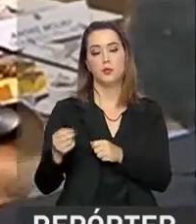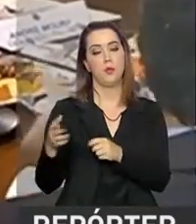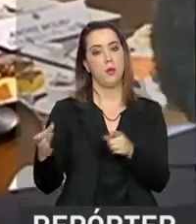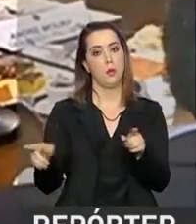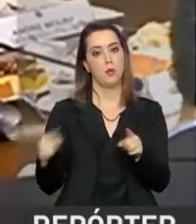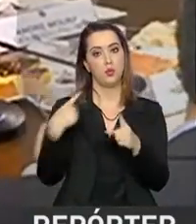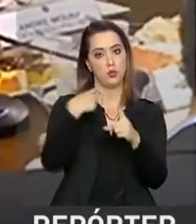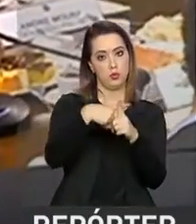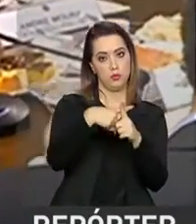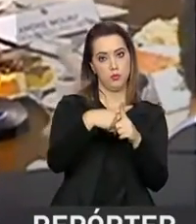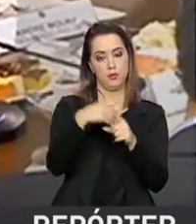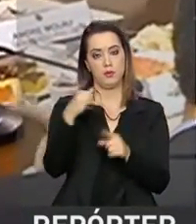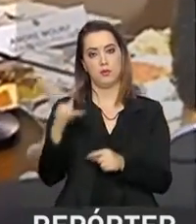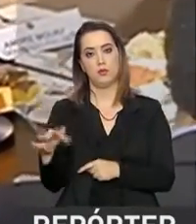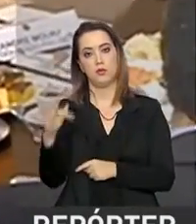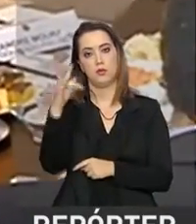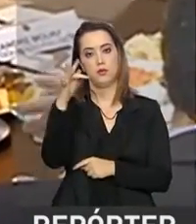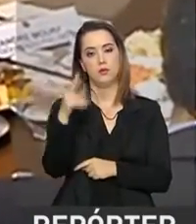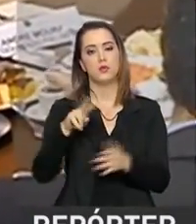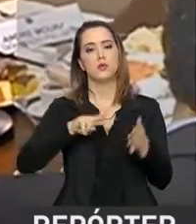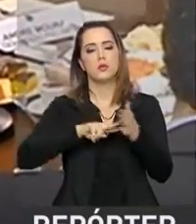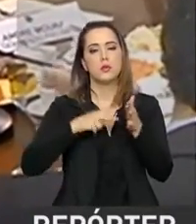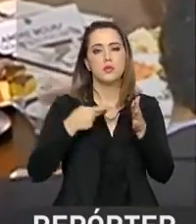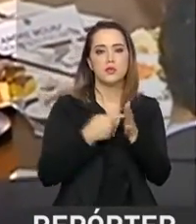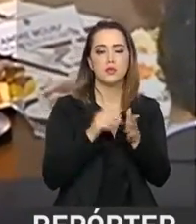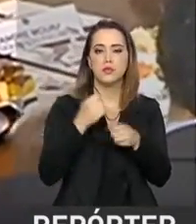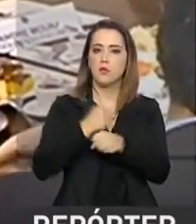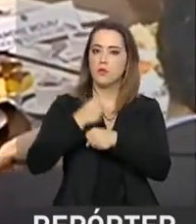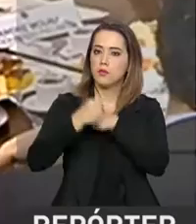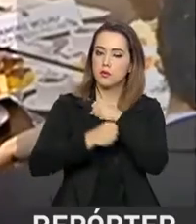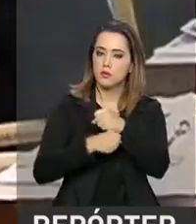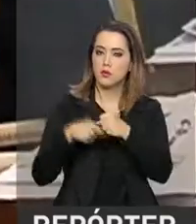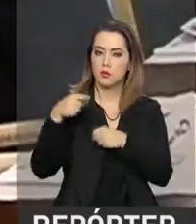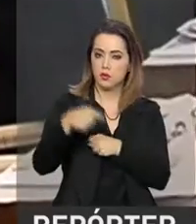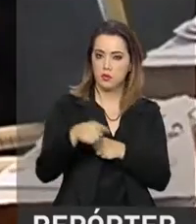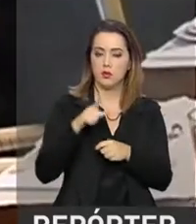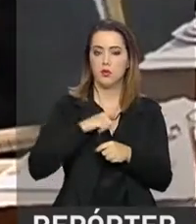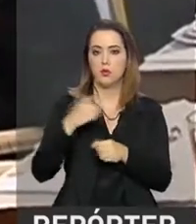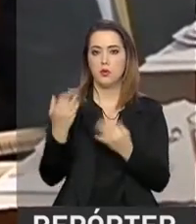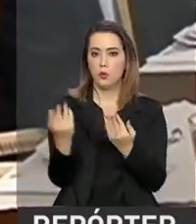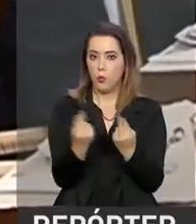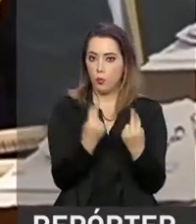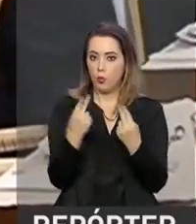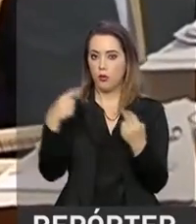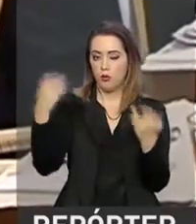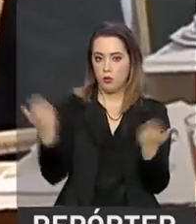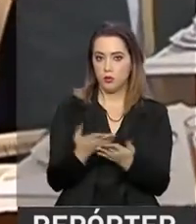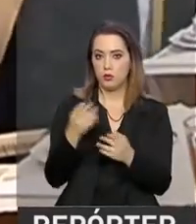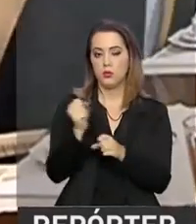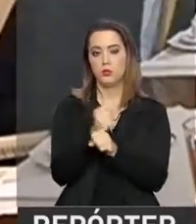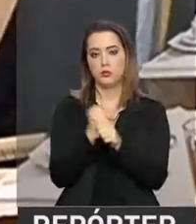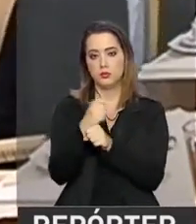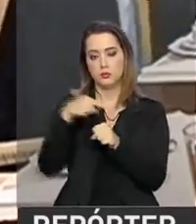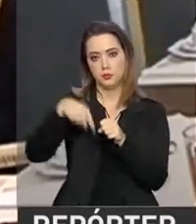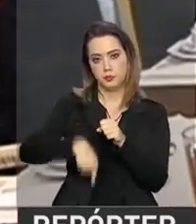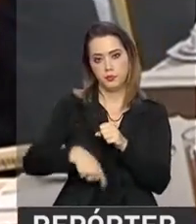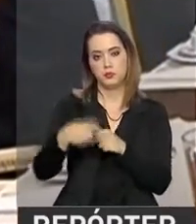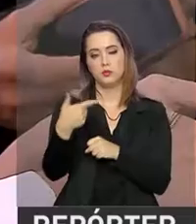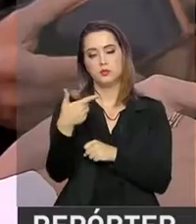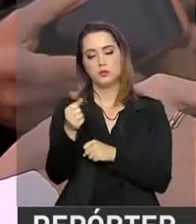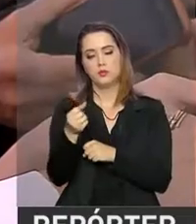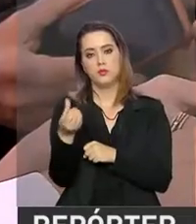ou seja em 2017 a despesa em termos reais ficará igual a realizada em